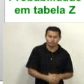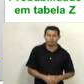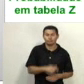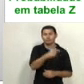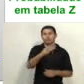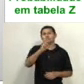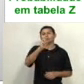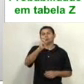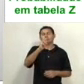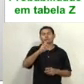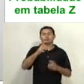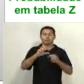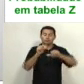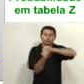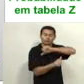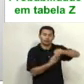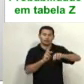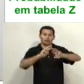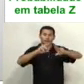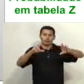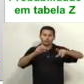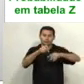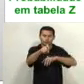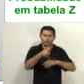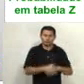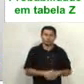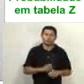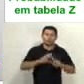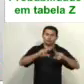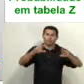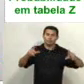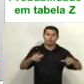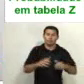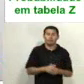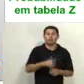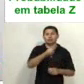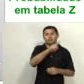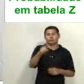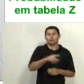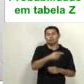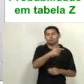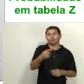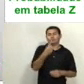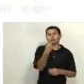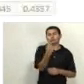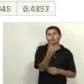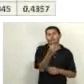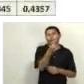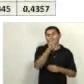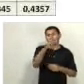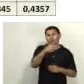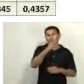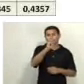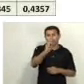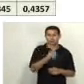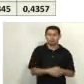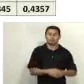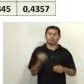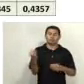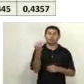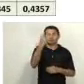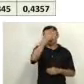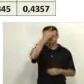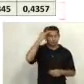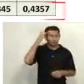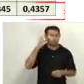Menos 1,5, eu converti a minha variável x para a minha variável z, menos 1,5. Esse exercício é bastante interessante,